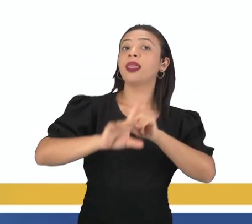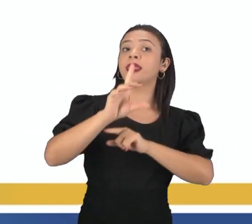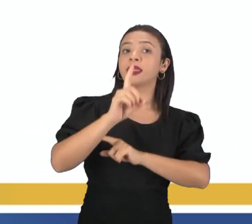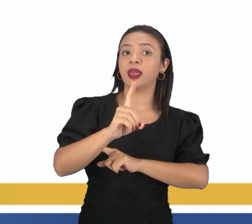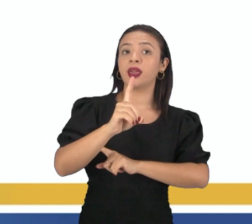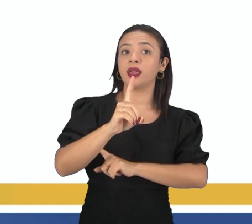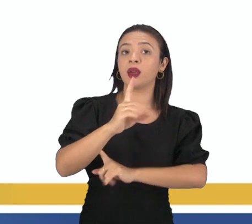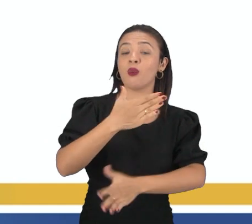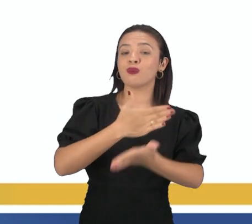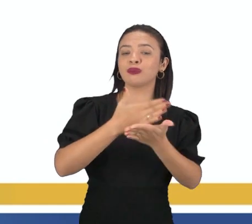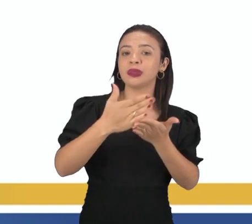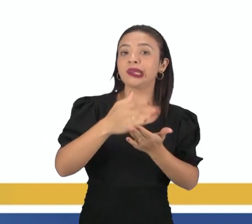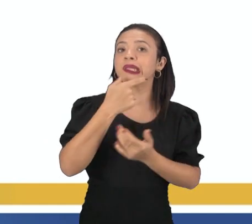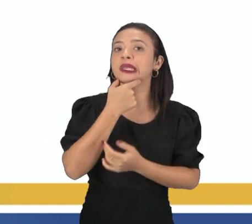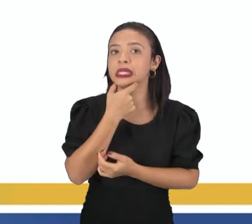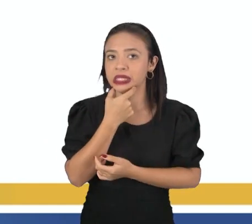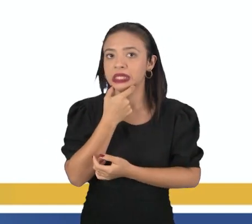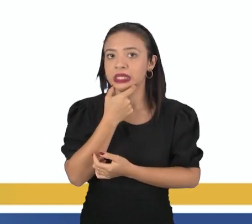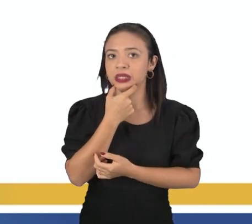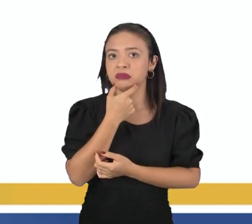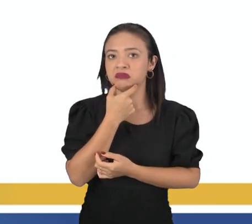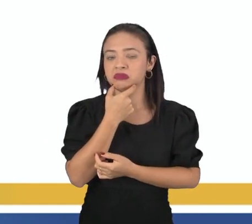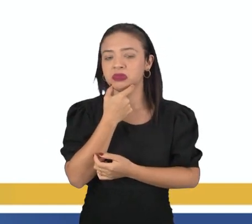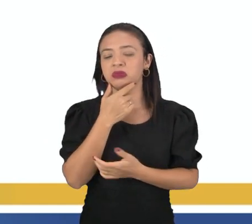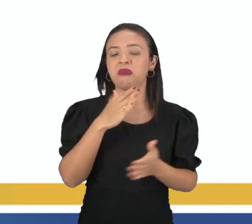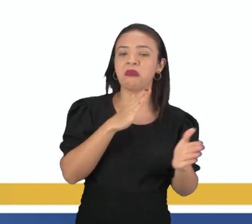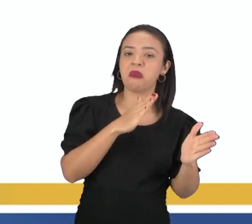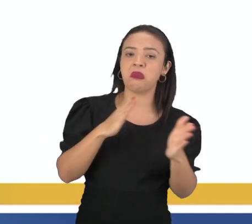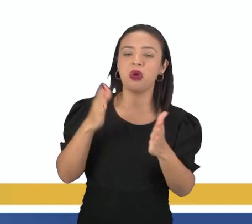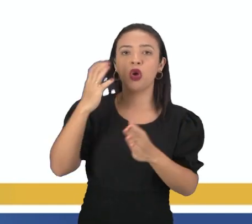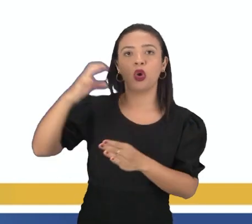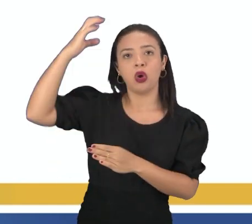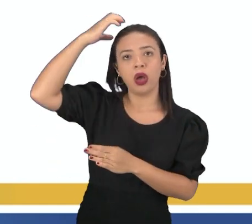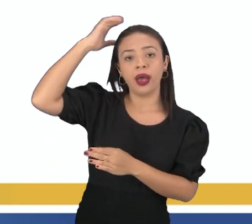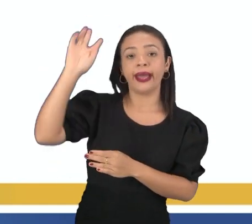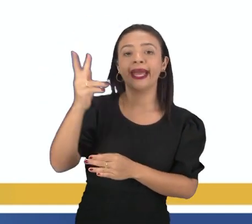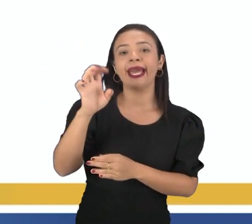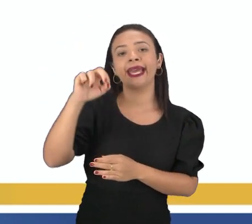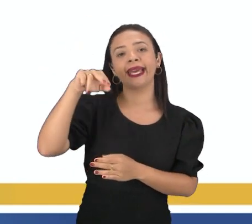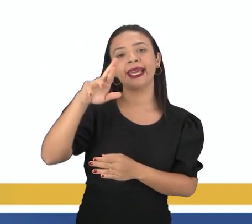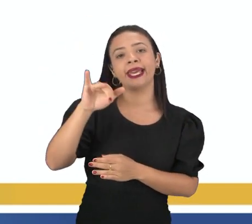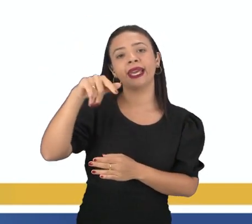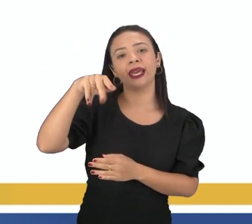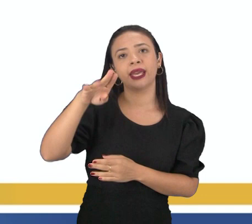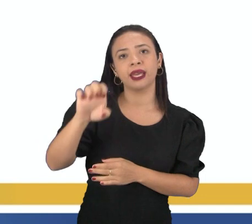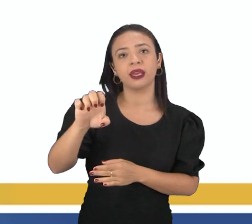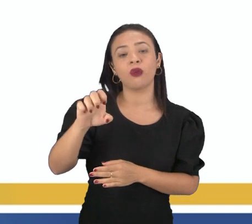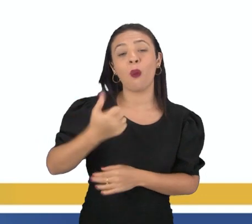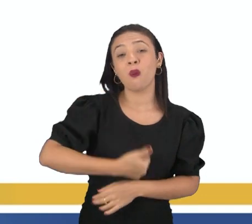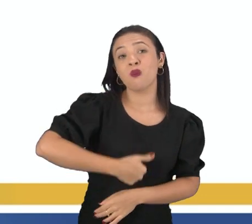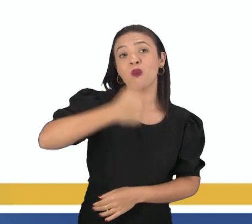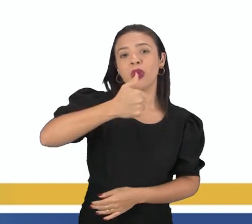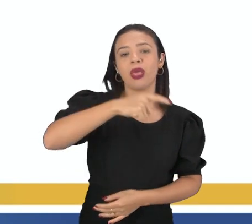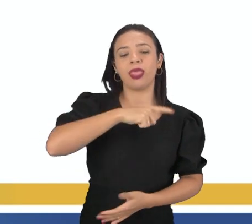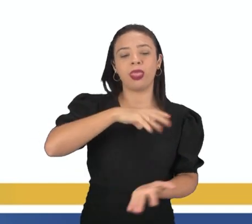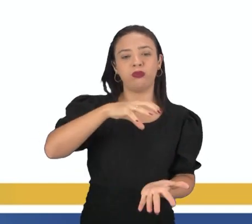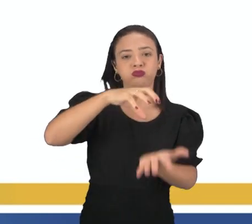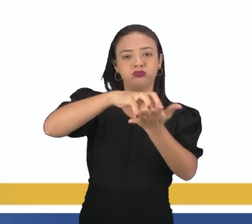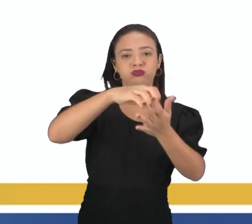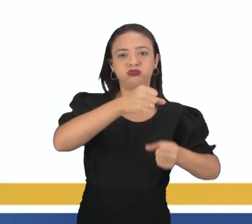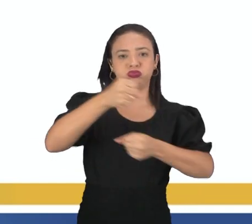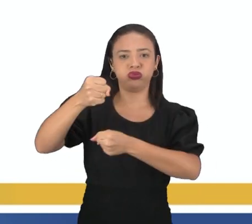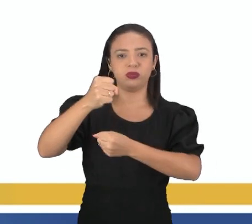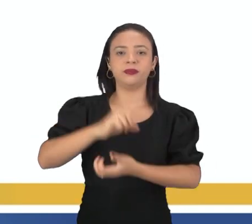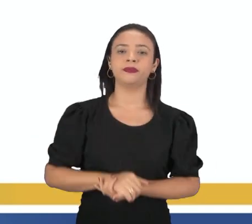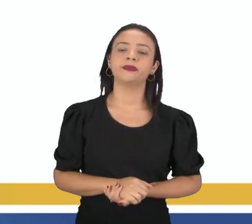letra D, que se iniciou na Inglaterra durante o reinado de Henrique VIII, o primeiro a centralizar o poder. Então,